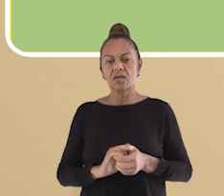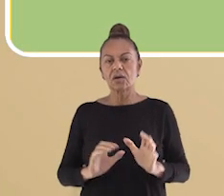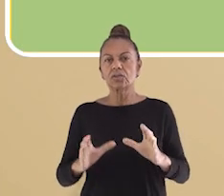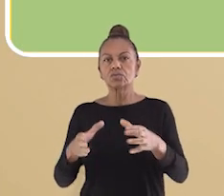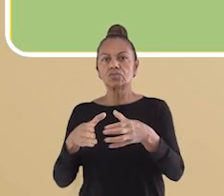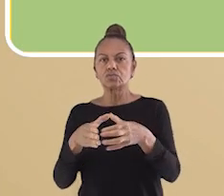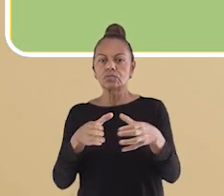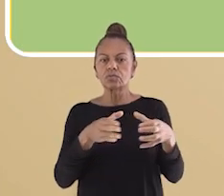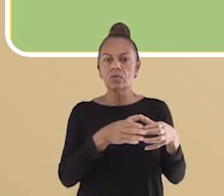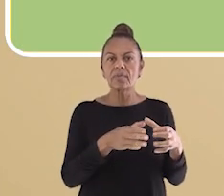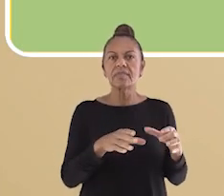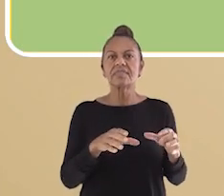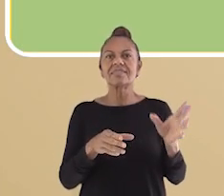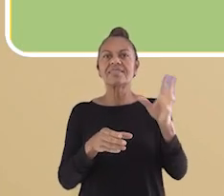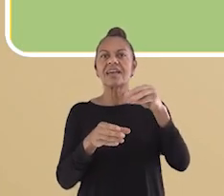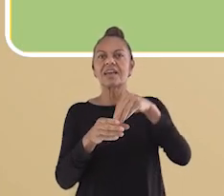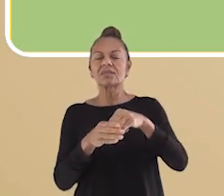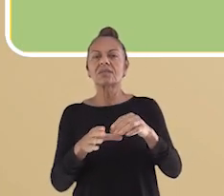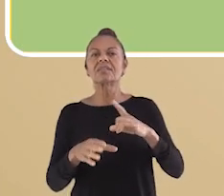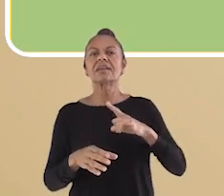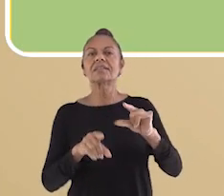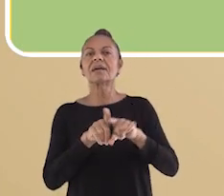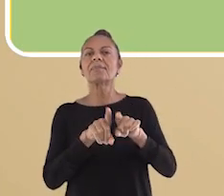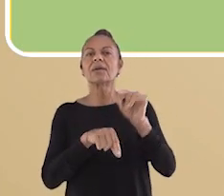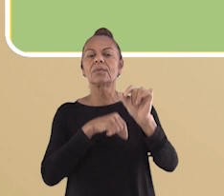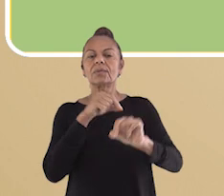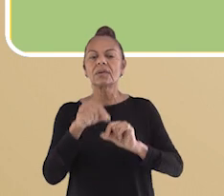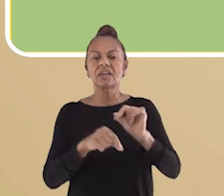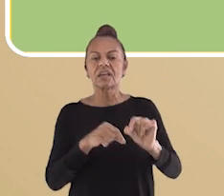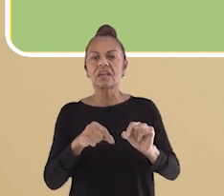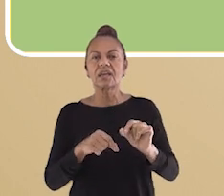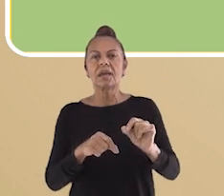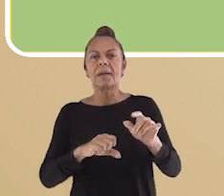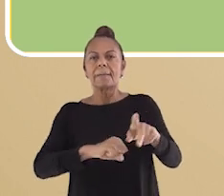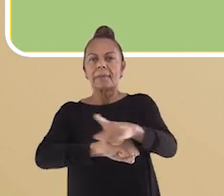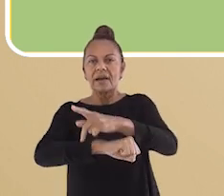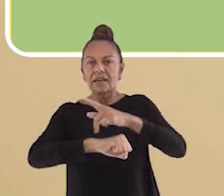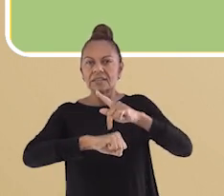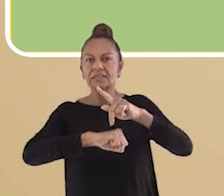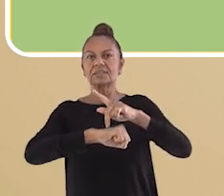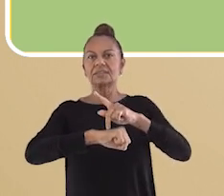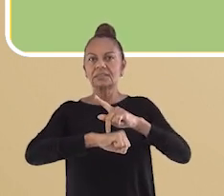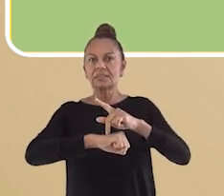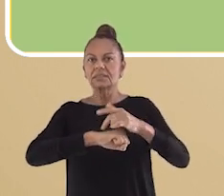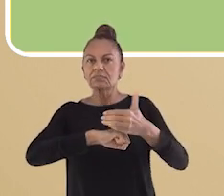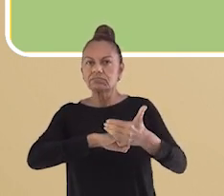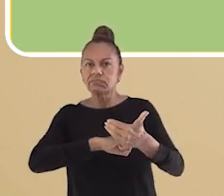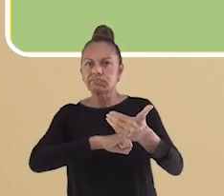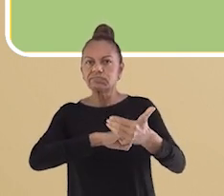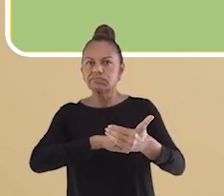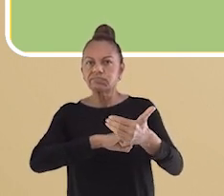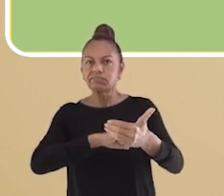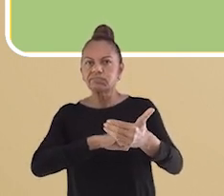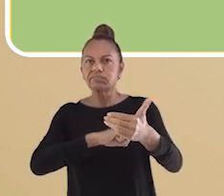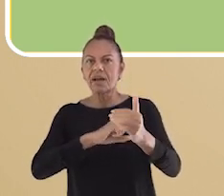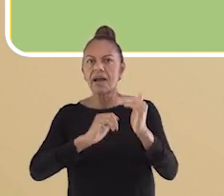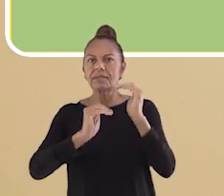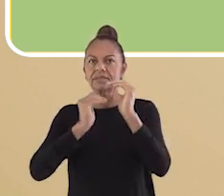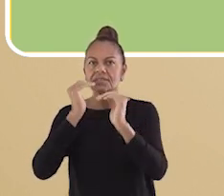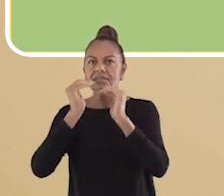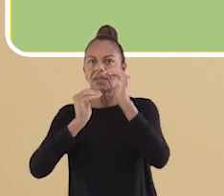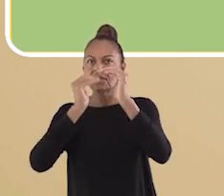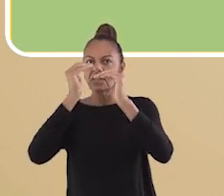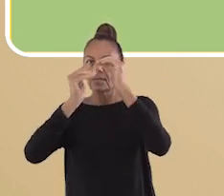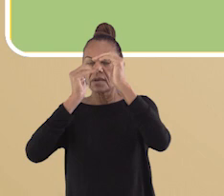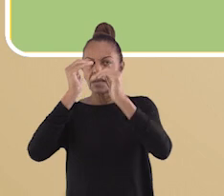Agora, no meio desses dois grupos existem os emergentes. São países em